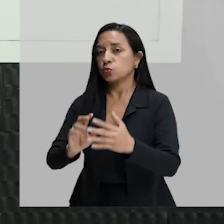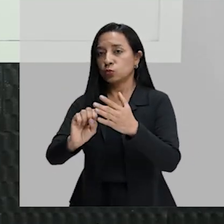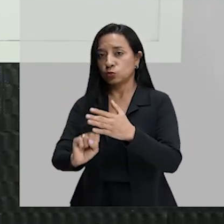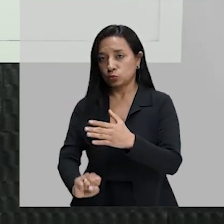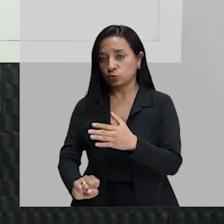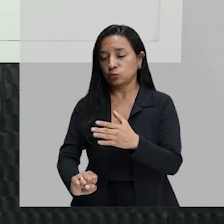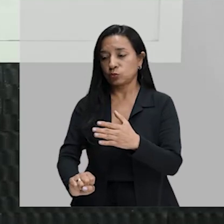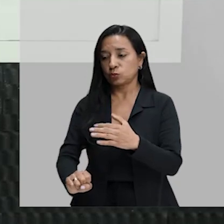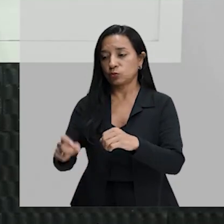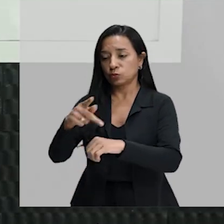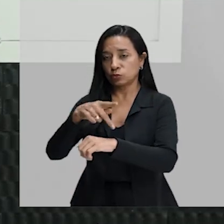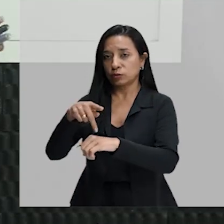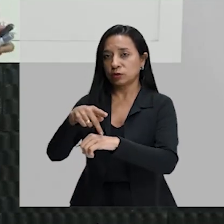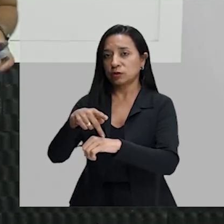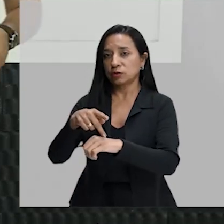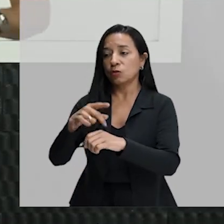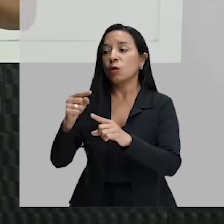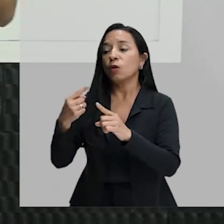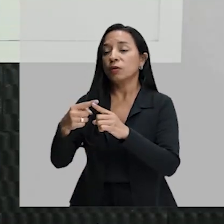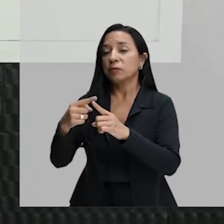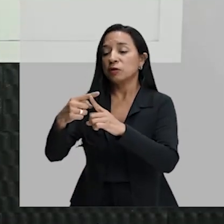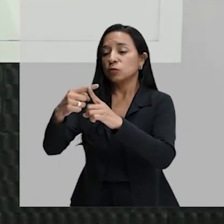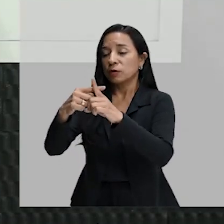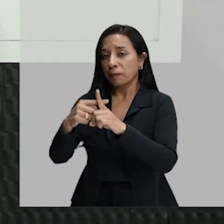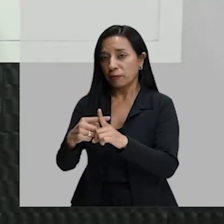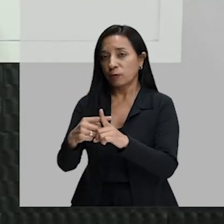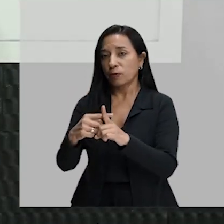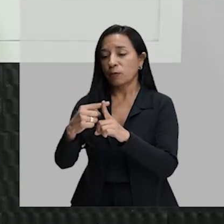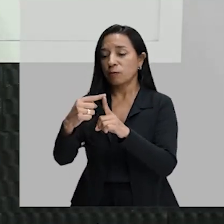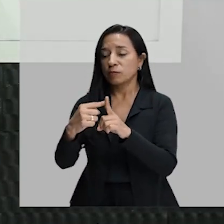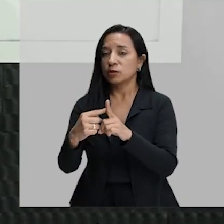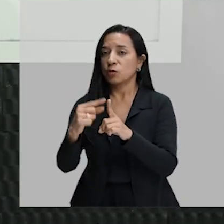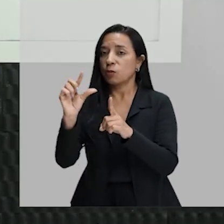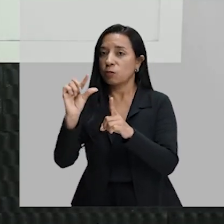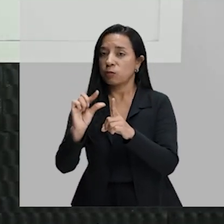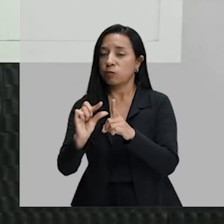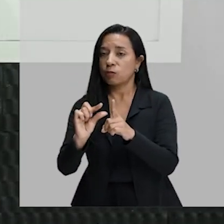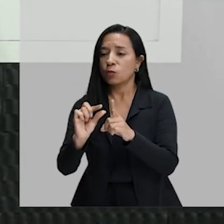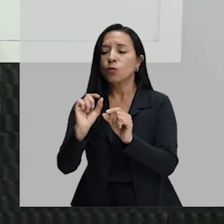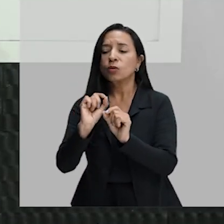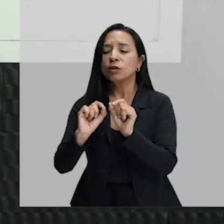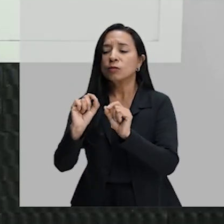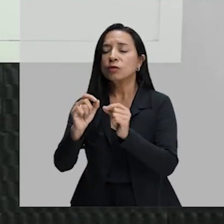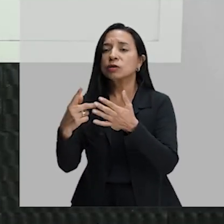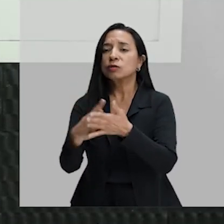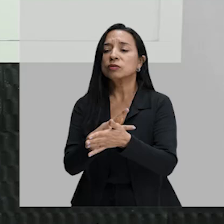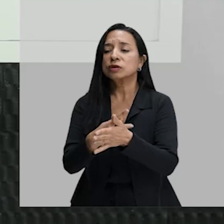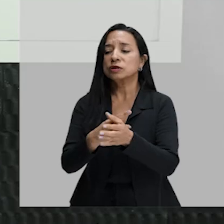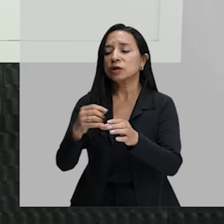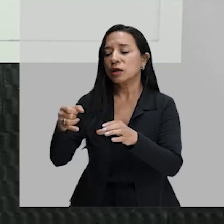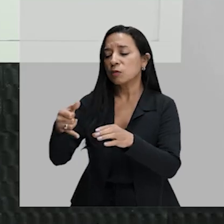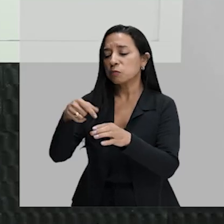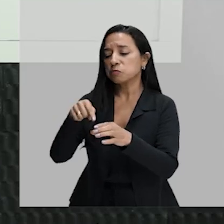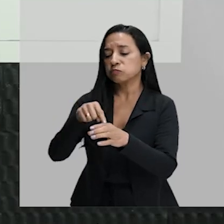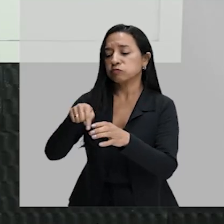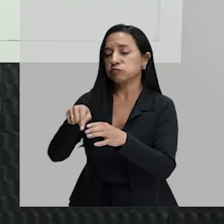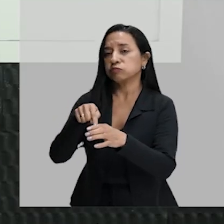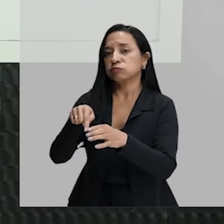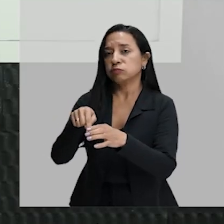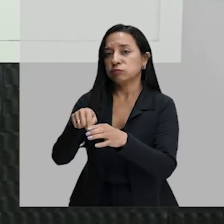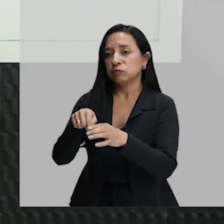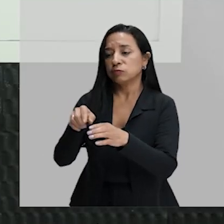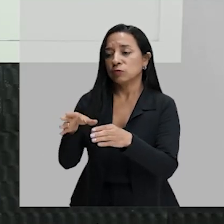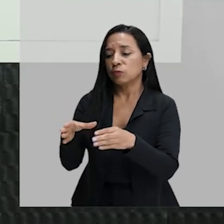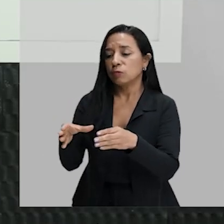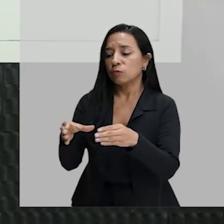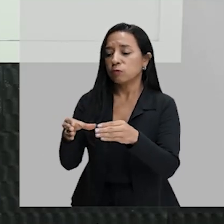onde a temperatura é muito menor do que aqui, o que é que pode acontecer? Pode acontecer do recipiente ele